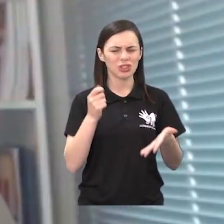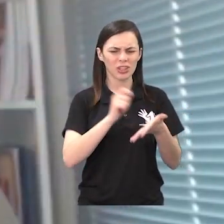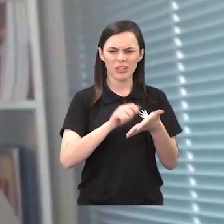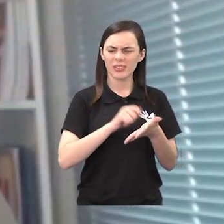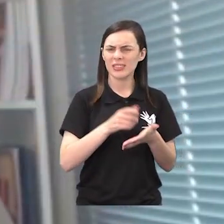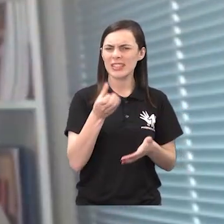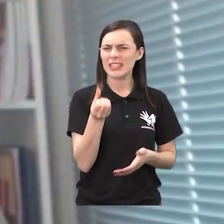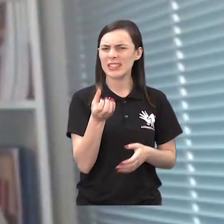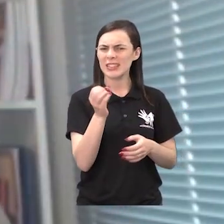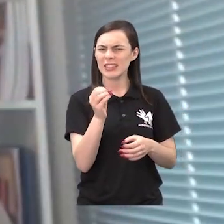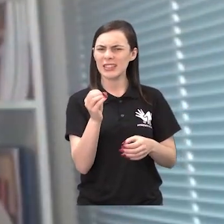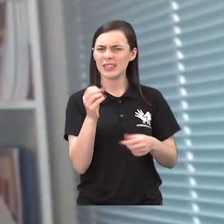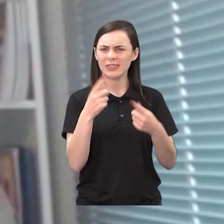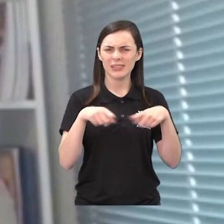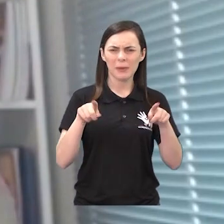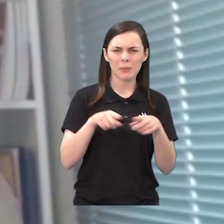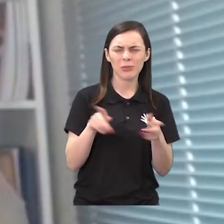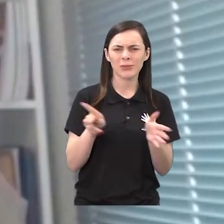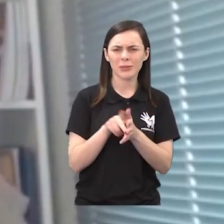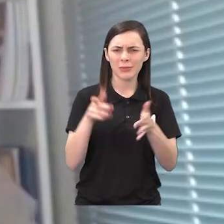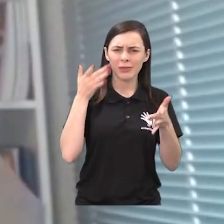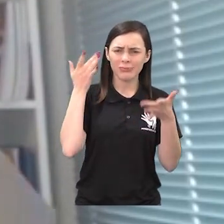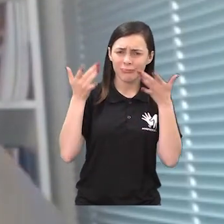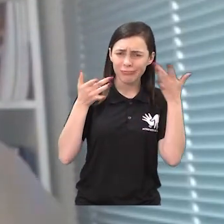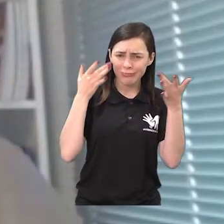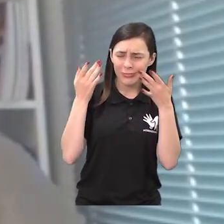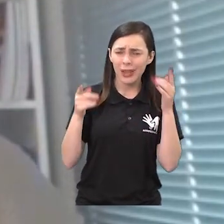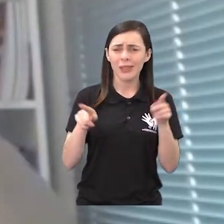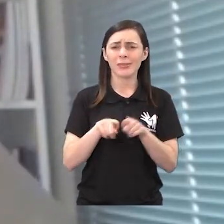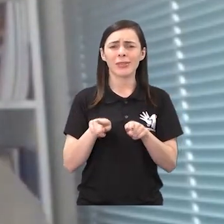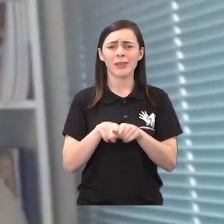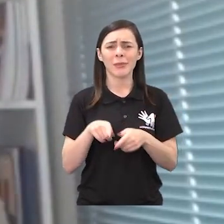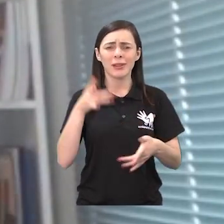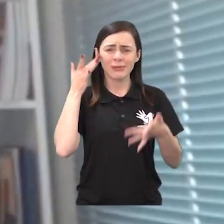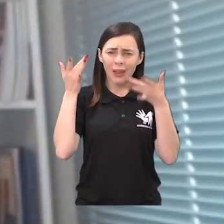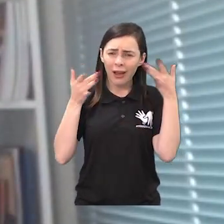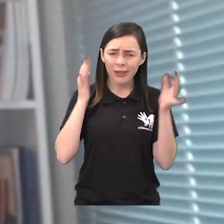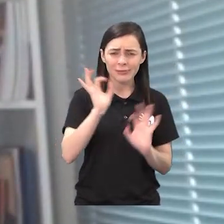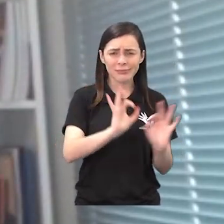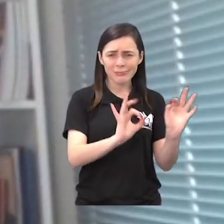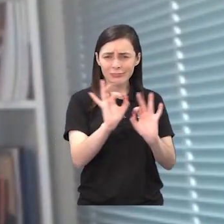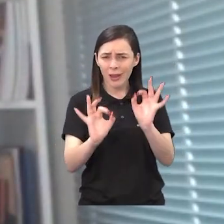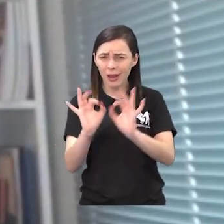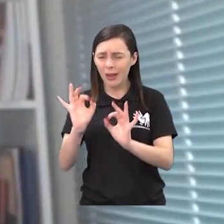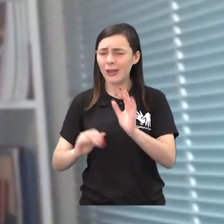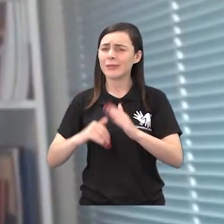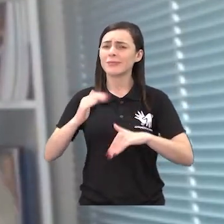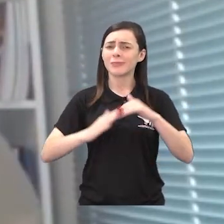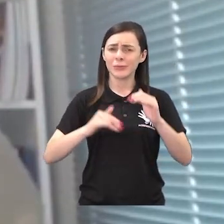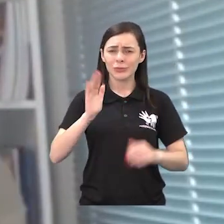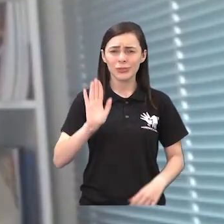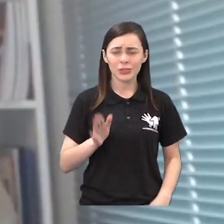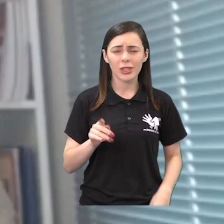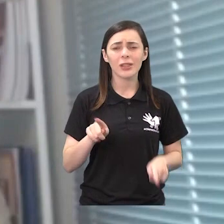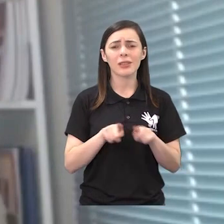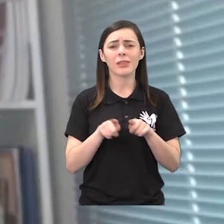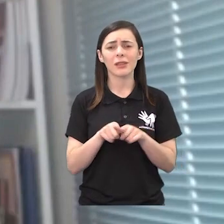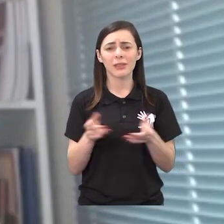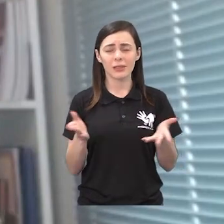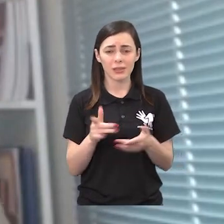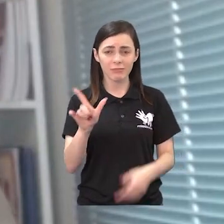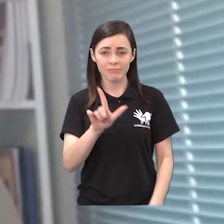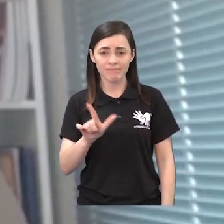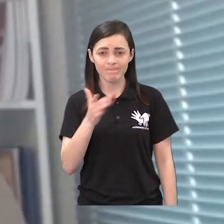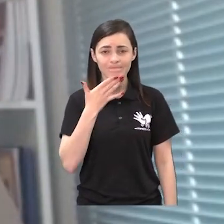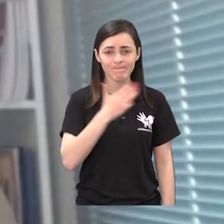trilhas sonoras para teatro, daí me aventurei também como produtora de teatro e, mais recentemente, com